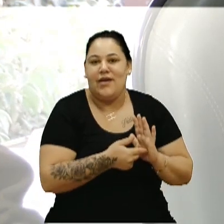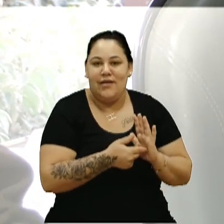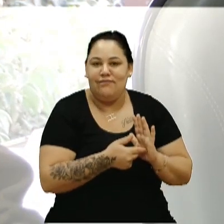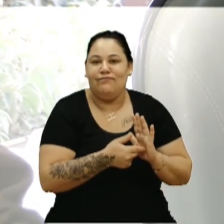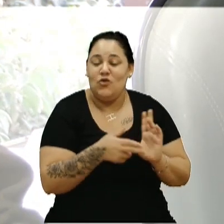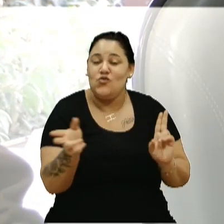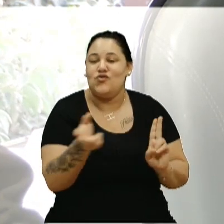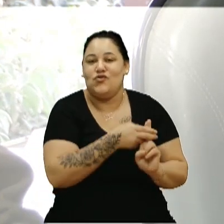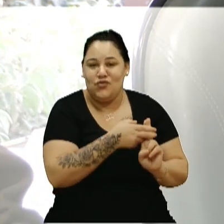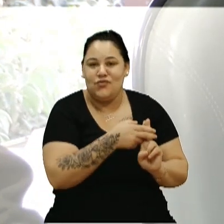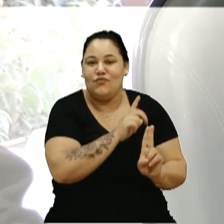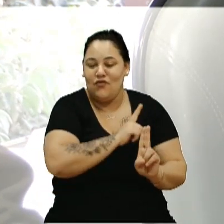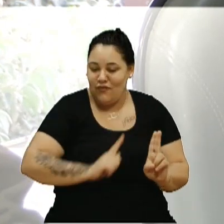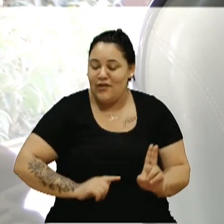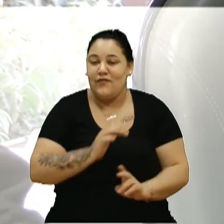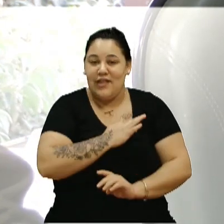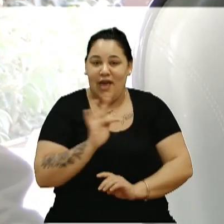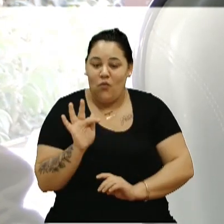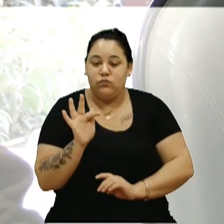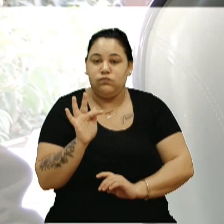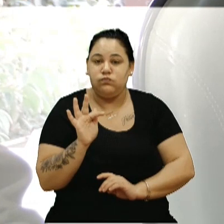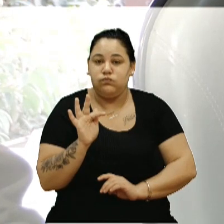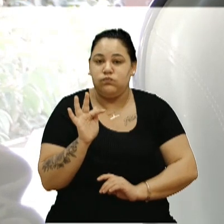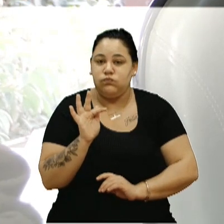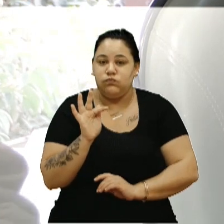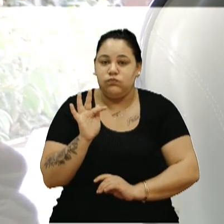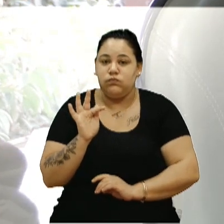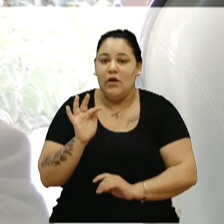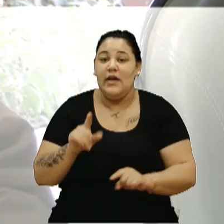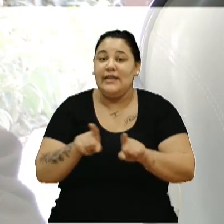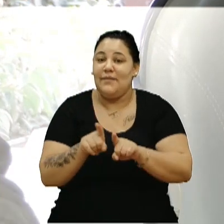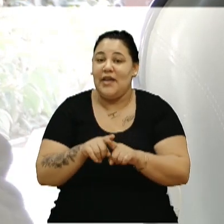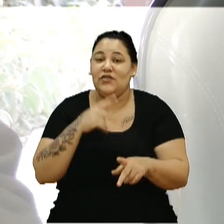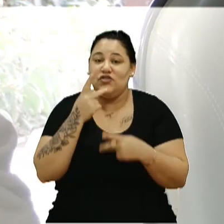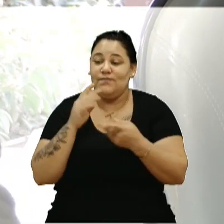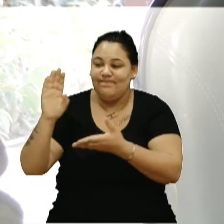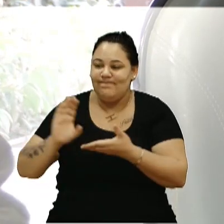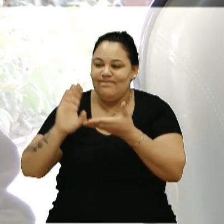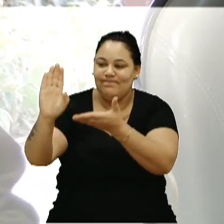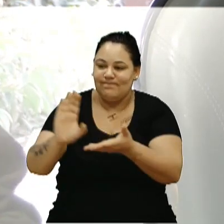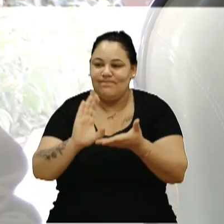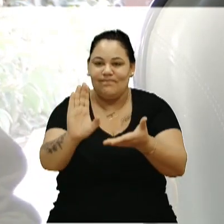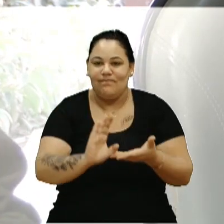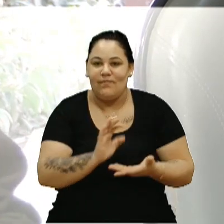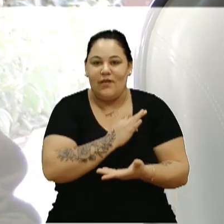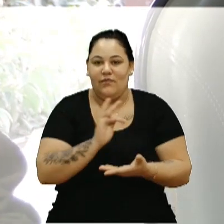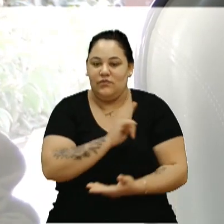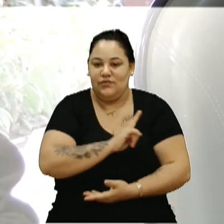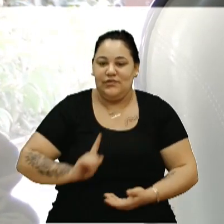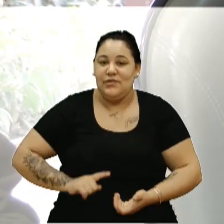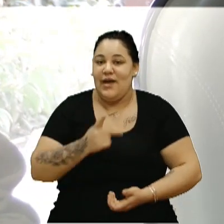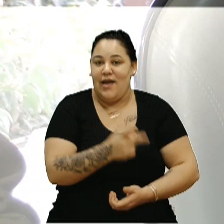SUS pelo governo federal e também de trazer recursos da educação do governo federal e também do Estado para o